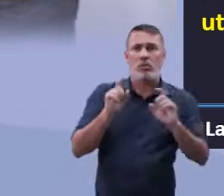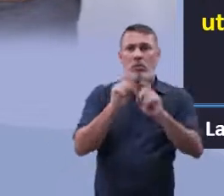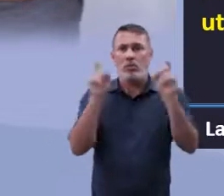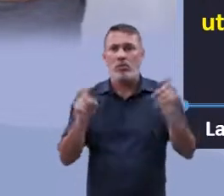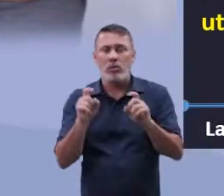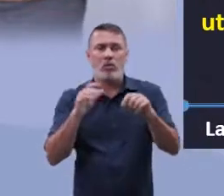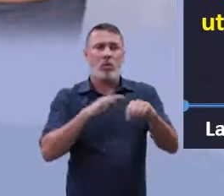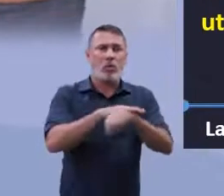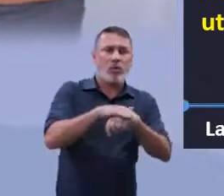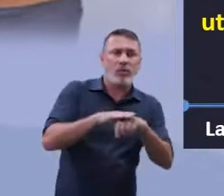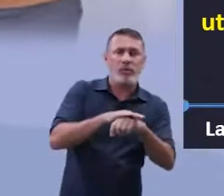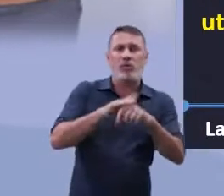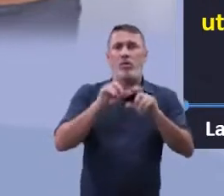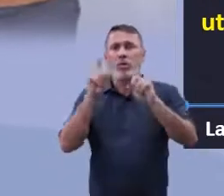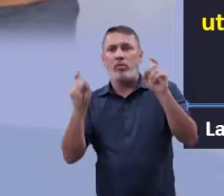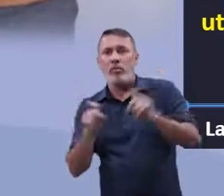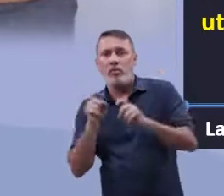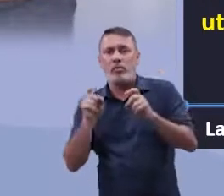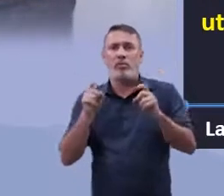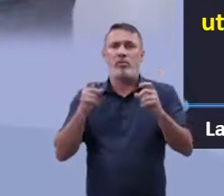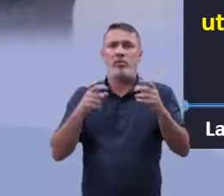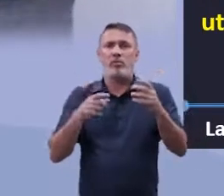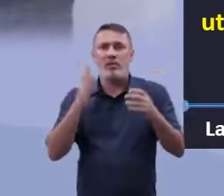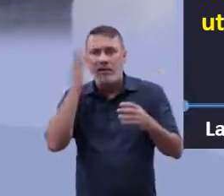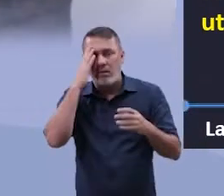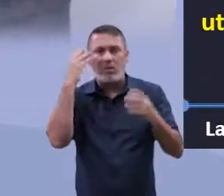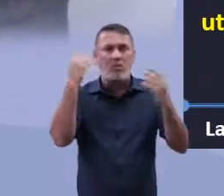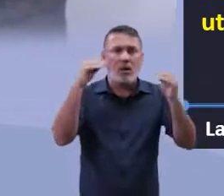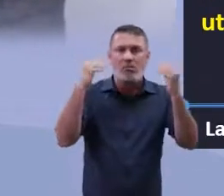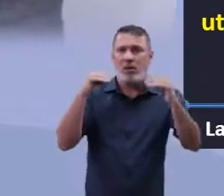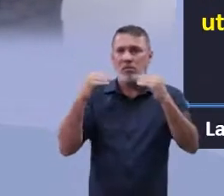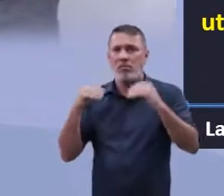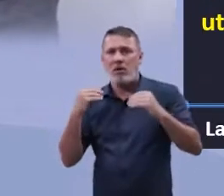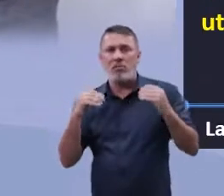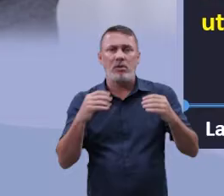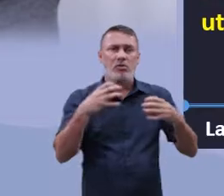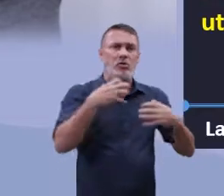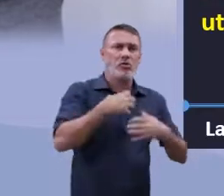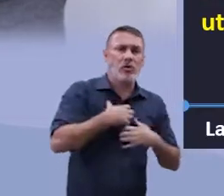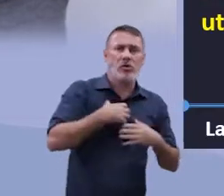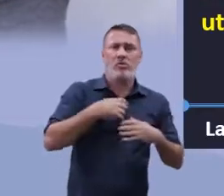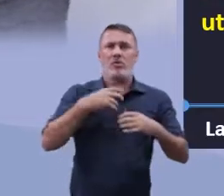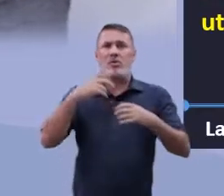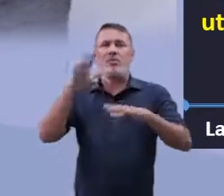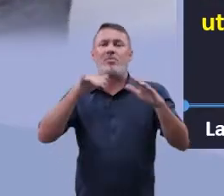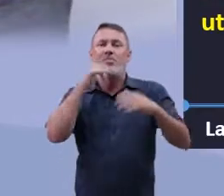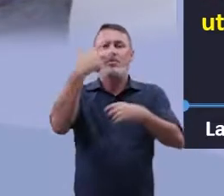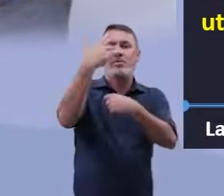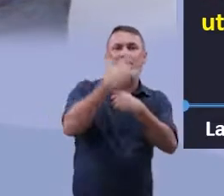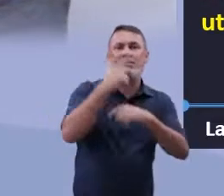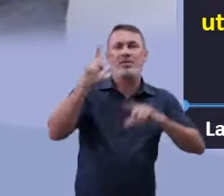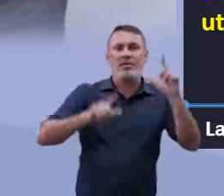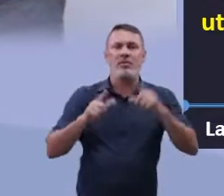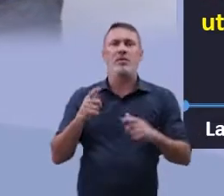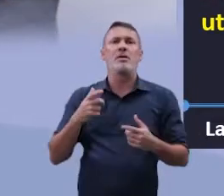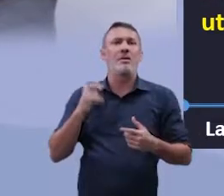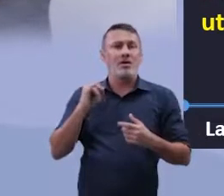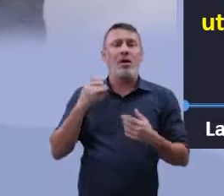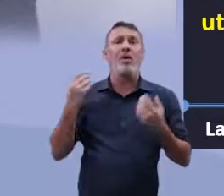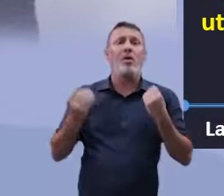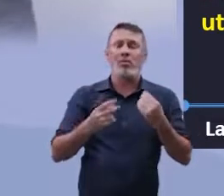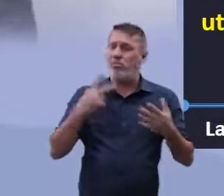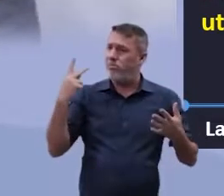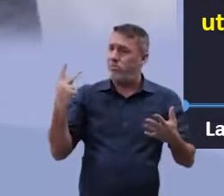computador, saber postar, saber se portar diante de uma câmera, seria quase inviável para esse período. Então,